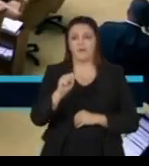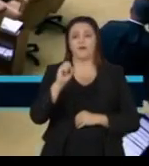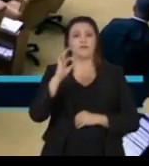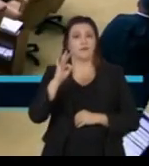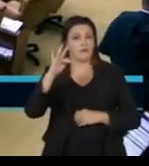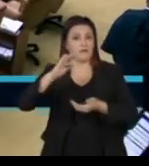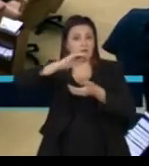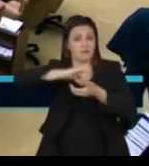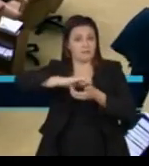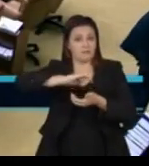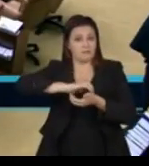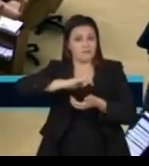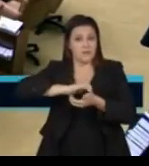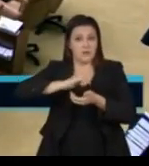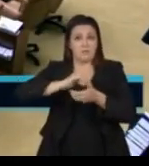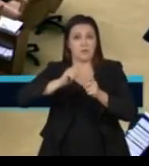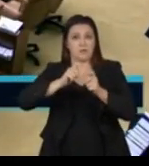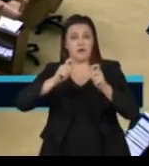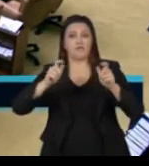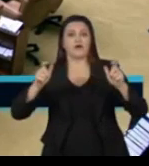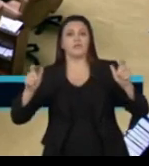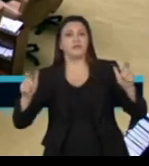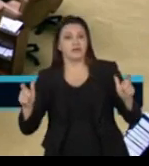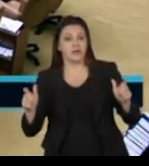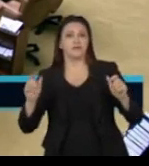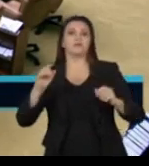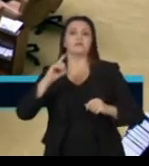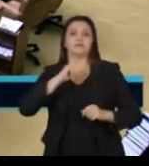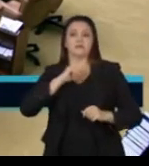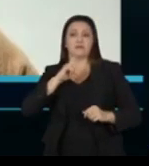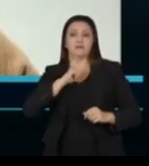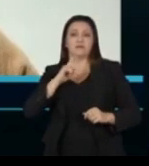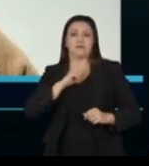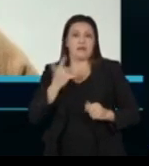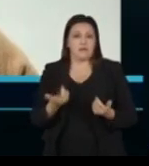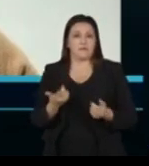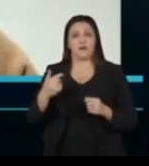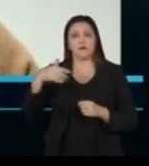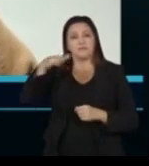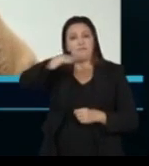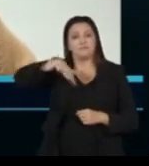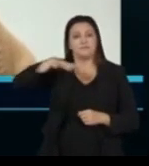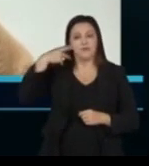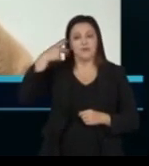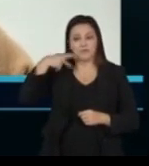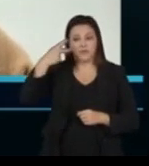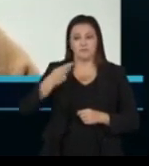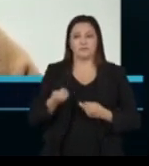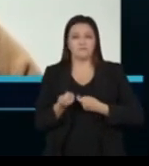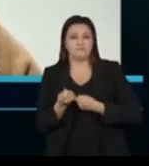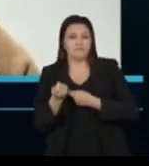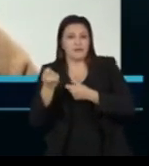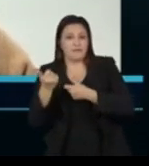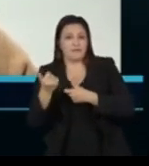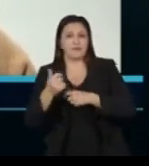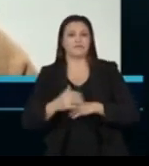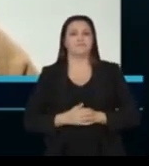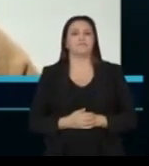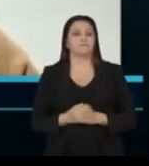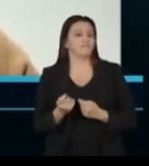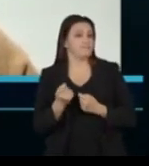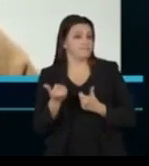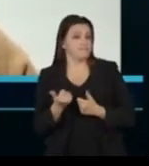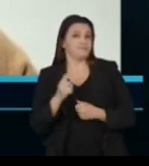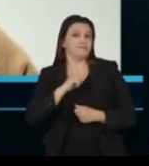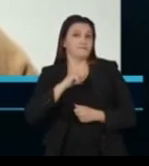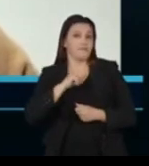ampliar a abrangência do foro privilegiado para parlamentares. Que os parlamentares eles continuariam respondendo a